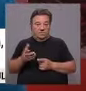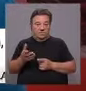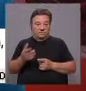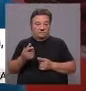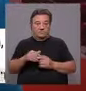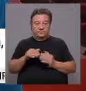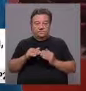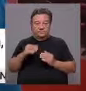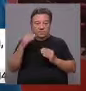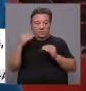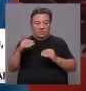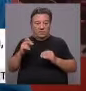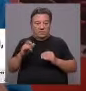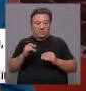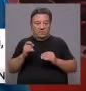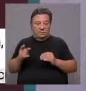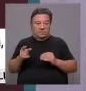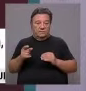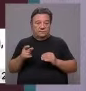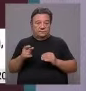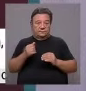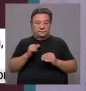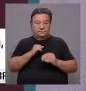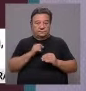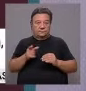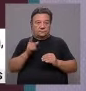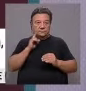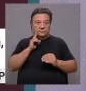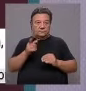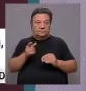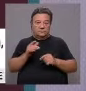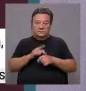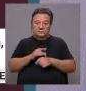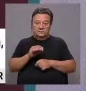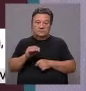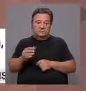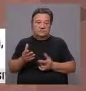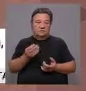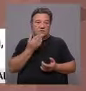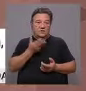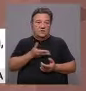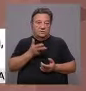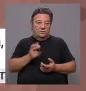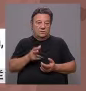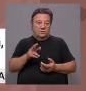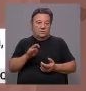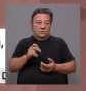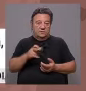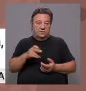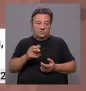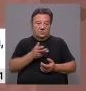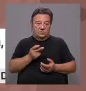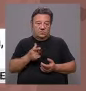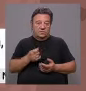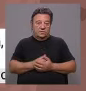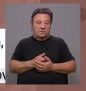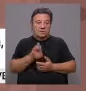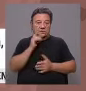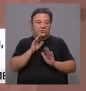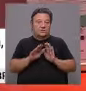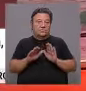nível da educação ambiental, para nós é importante sensibilizar. Muito obrigada, doutora Sara Duarte. A